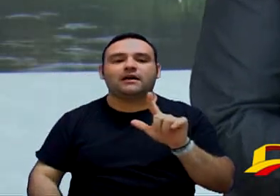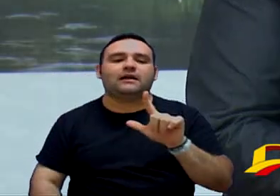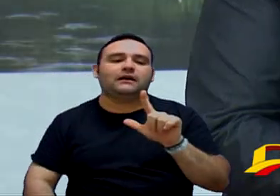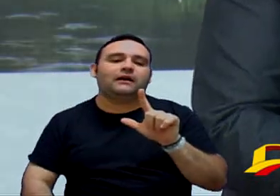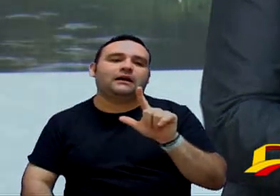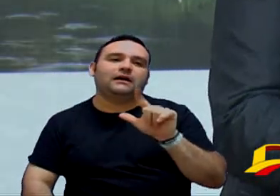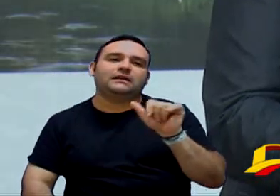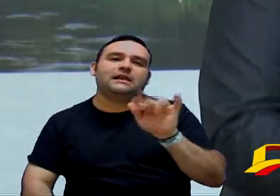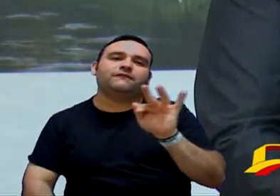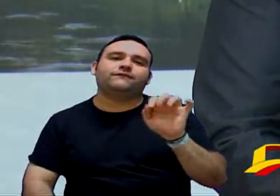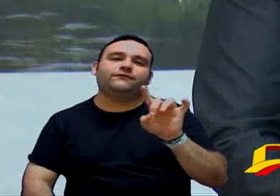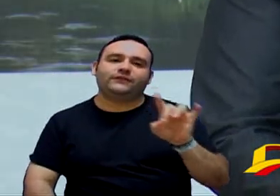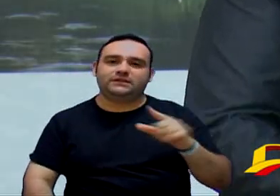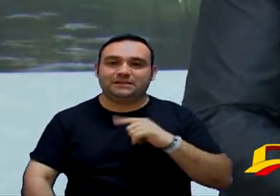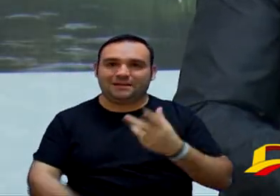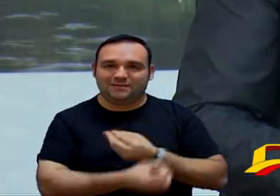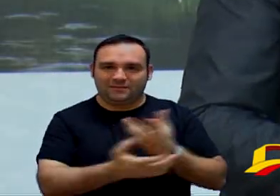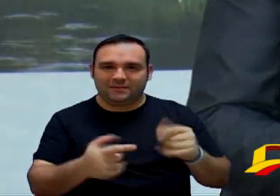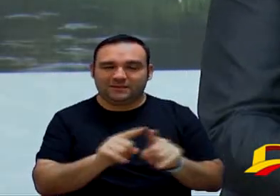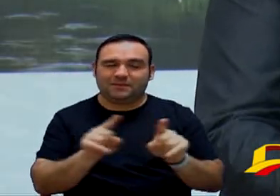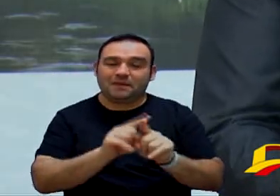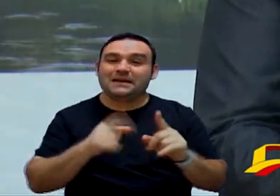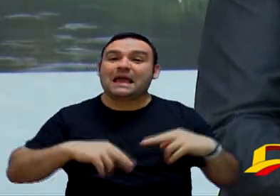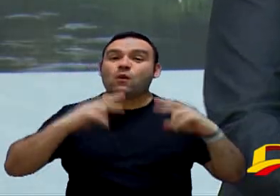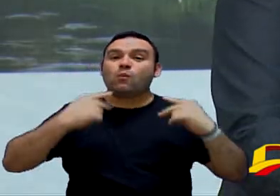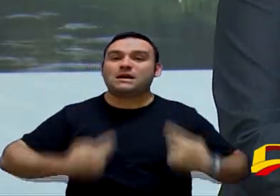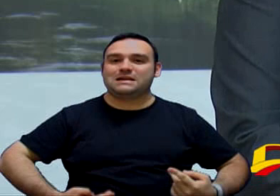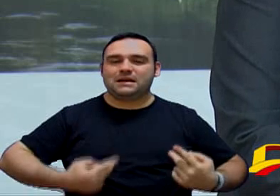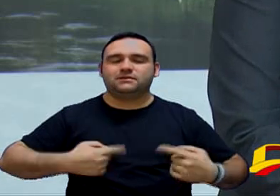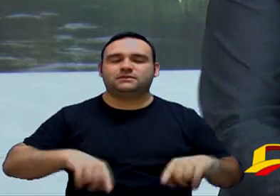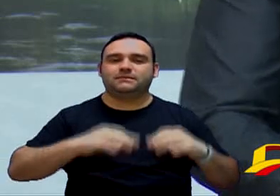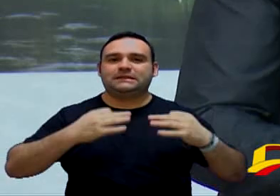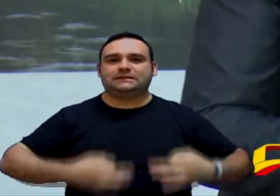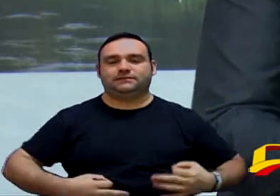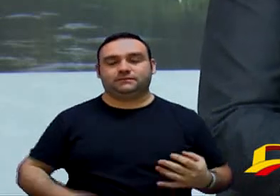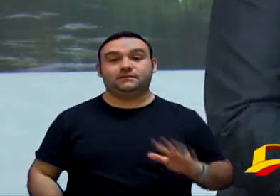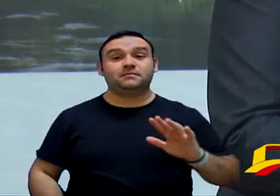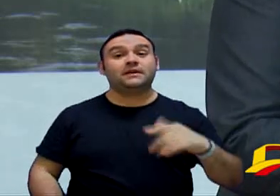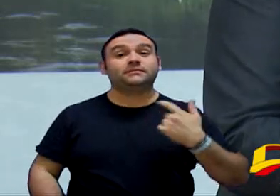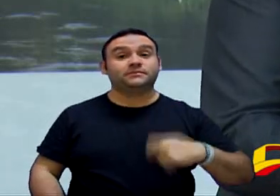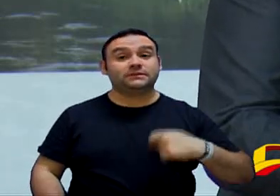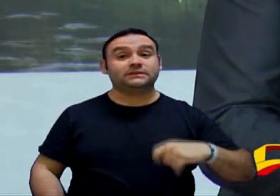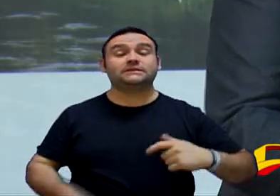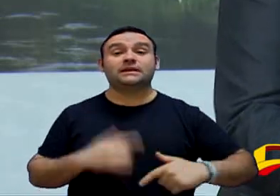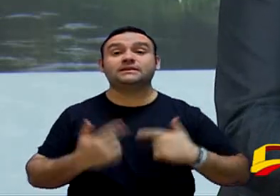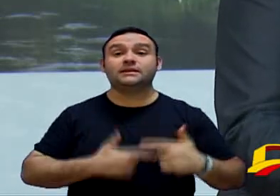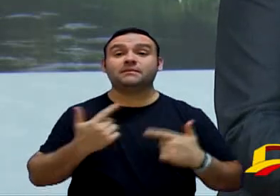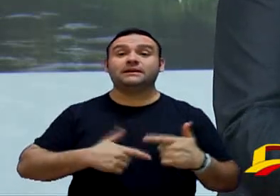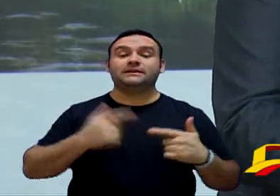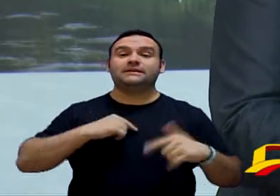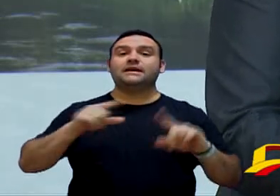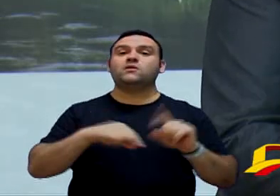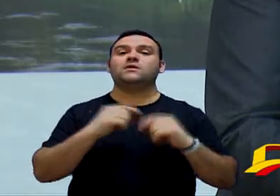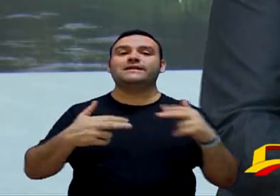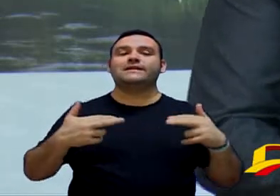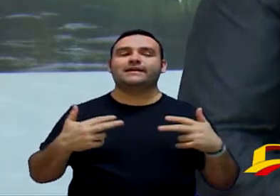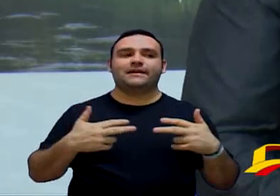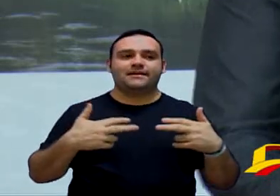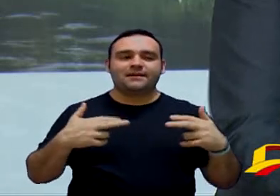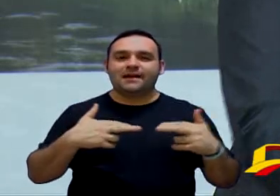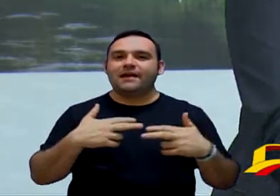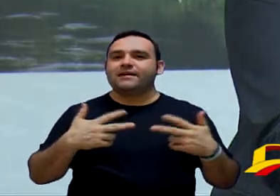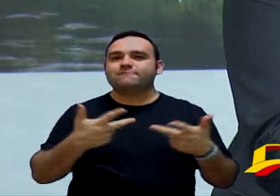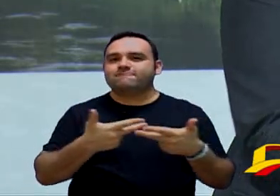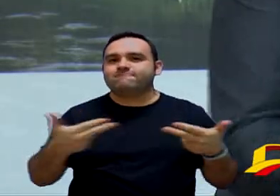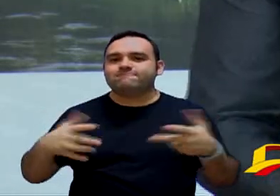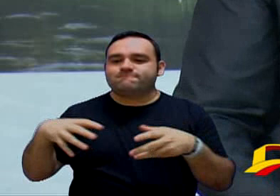como outros locais que fazem essa distribuição como uma questão humanitária e humanizada só que temos que trabalhar também com redes as redes Elas têm